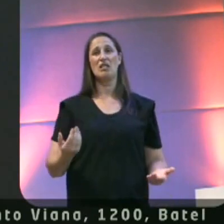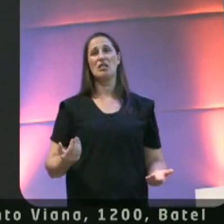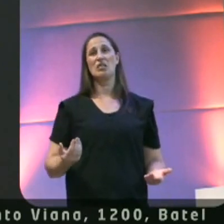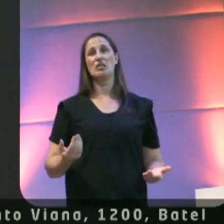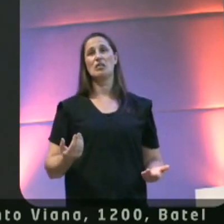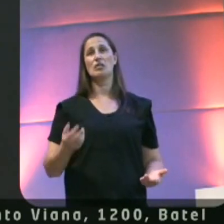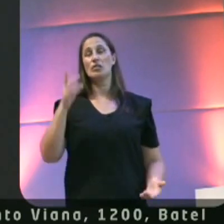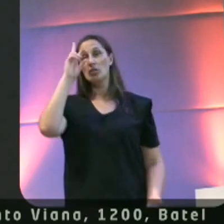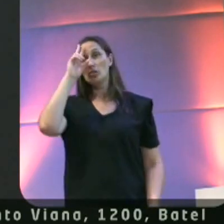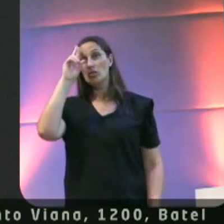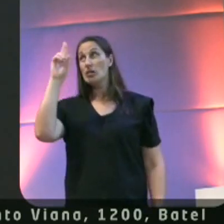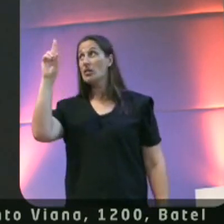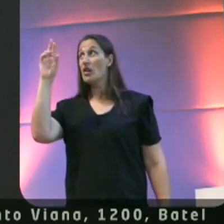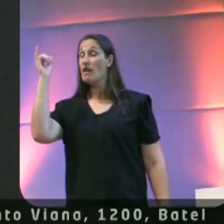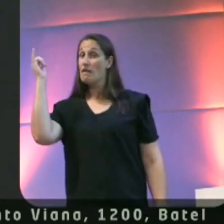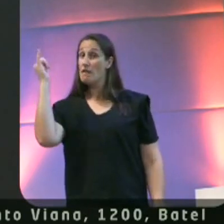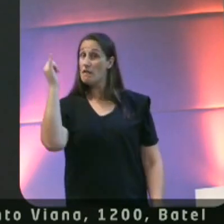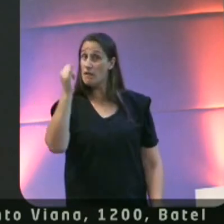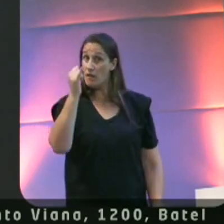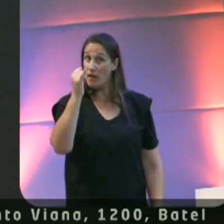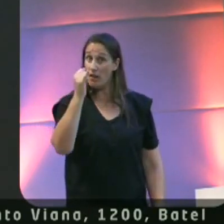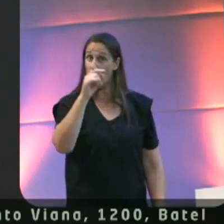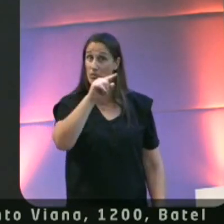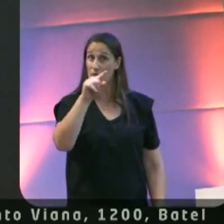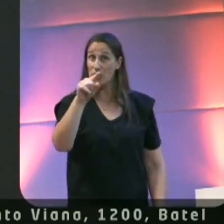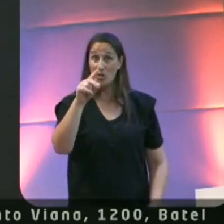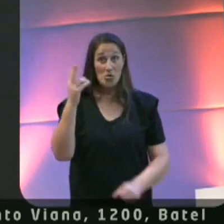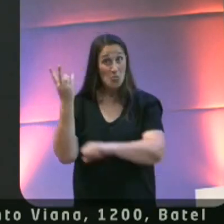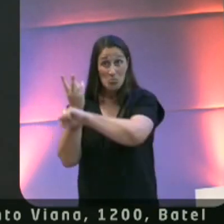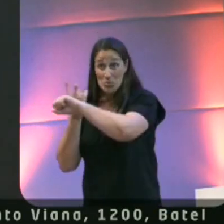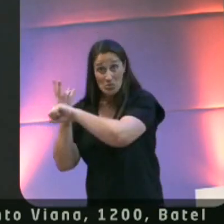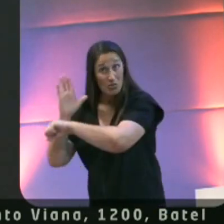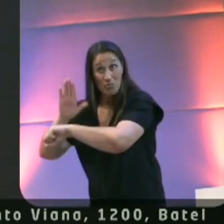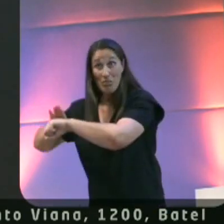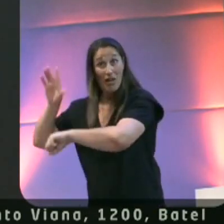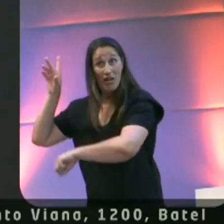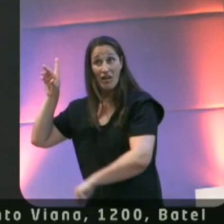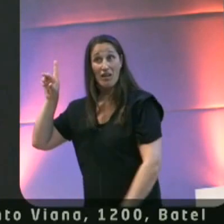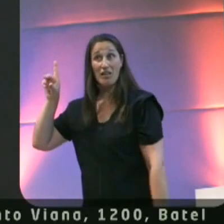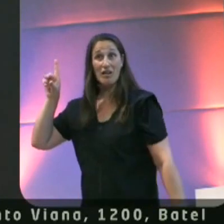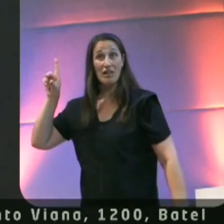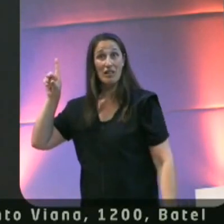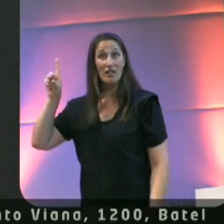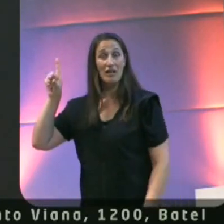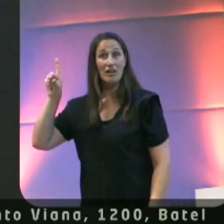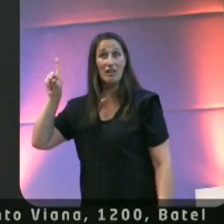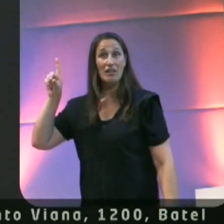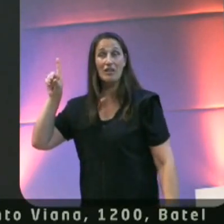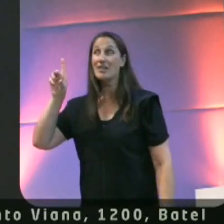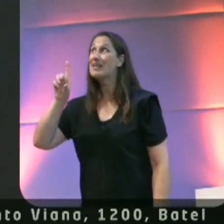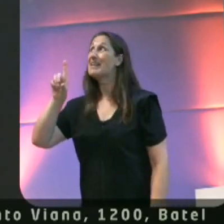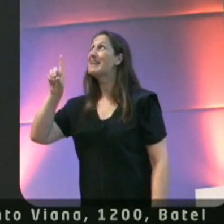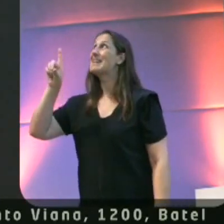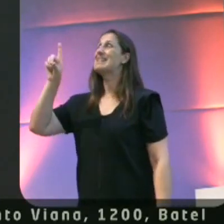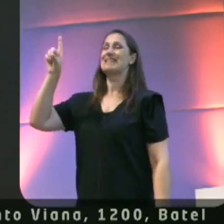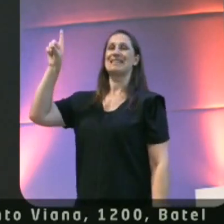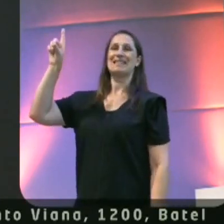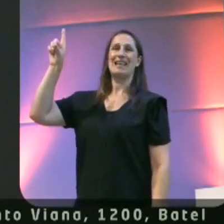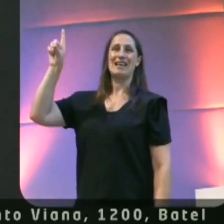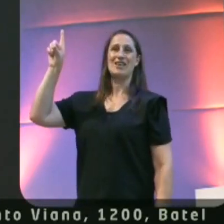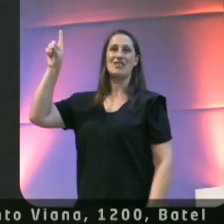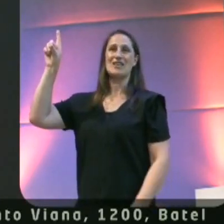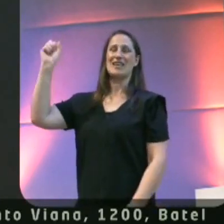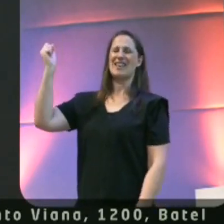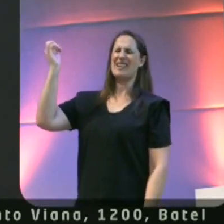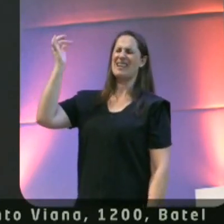E o Senhor diz: por que você não buscou mais? Porque o Senhor é uma fonte inesgotável de